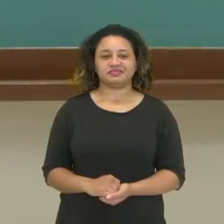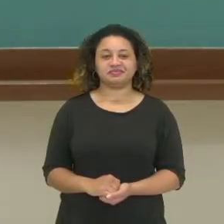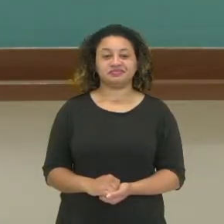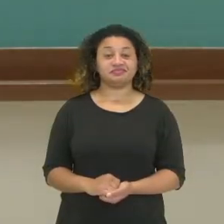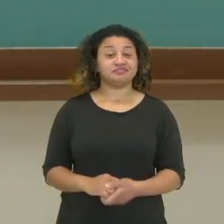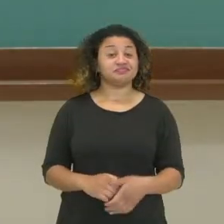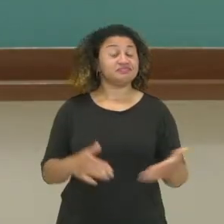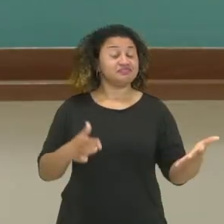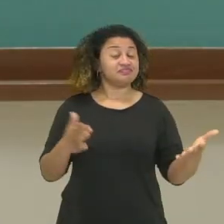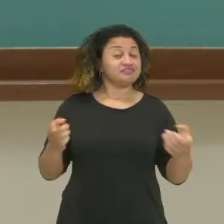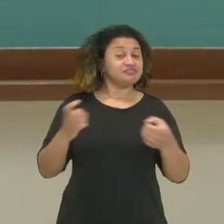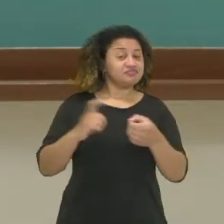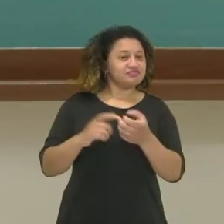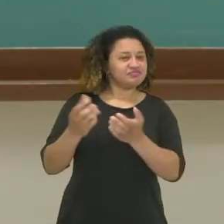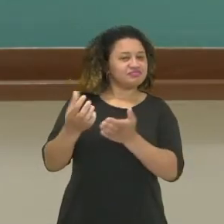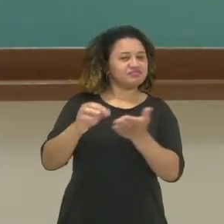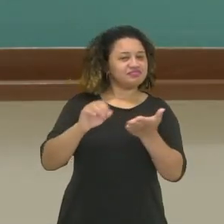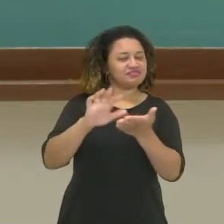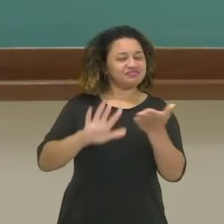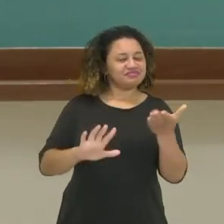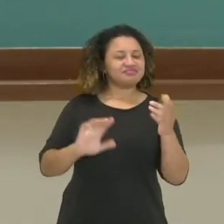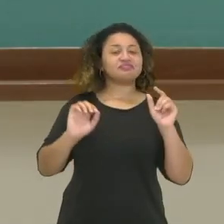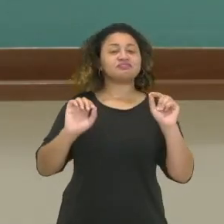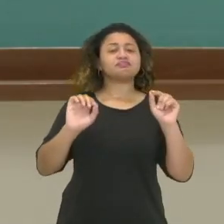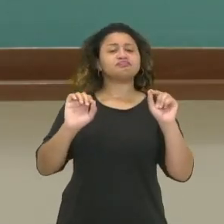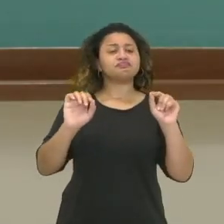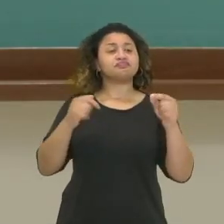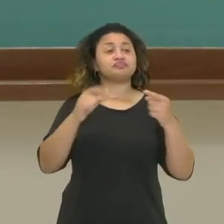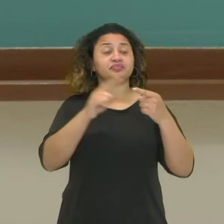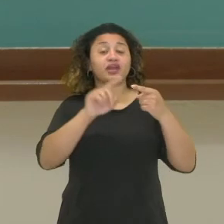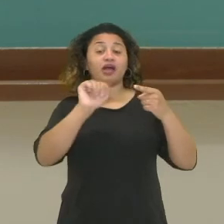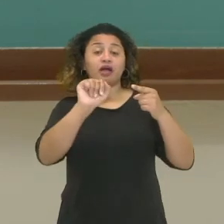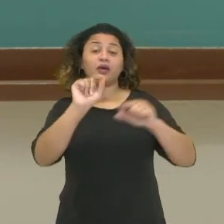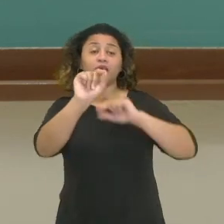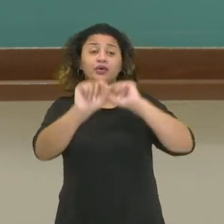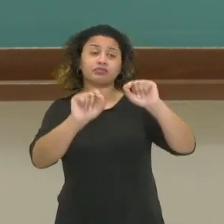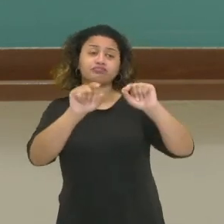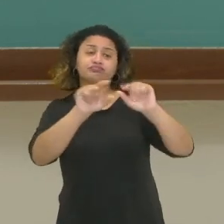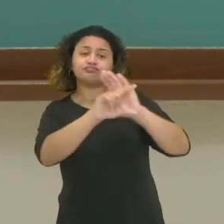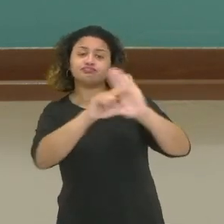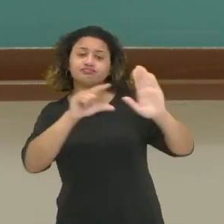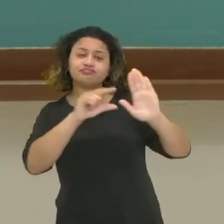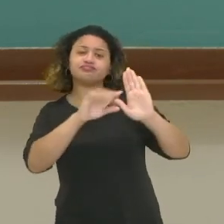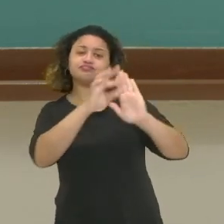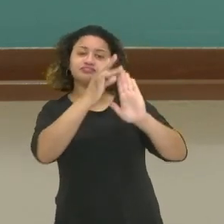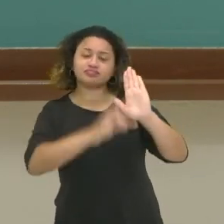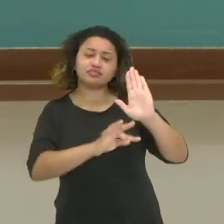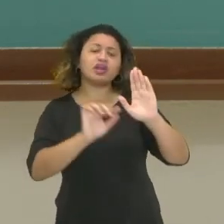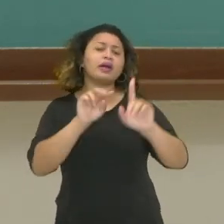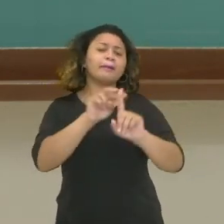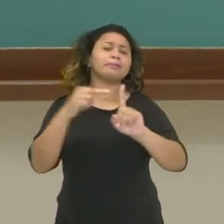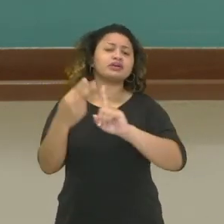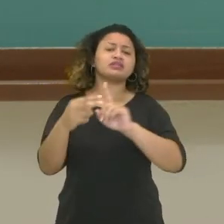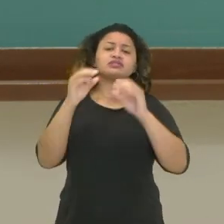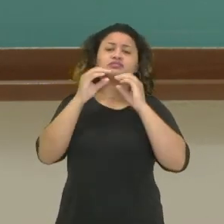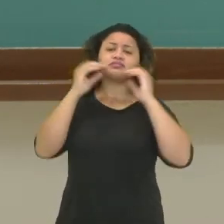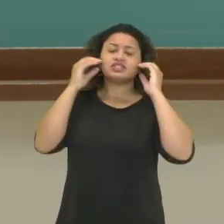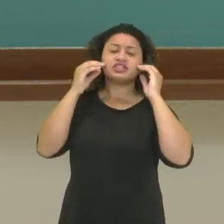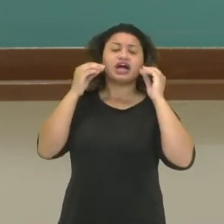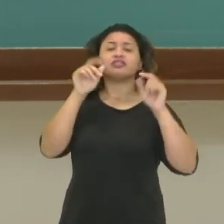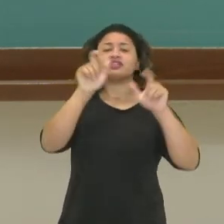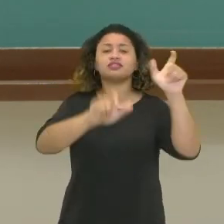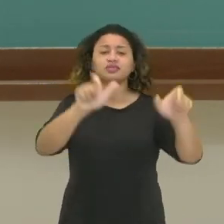Voltei, olha só que legal. De acordo com essa passagem da obra, qual que é a visão do Machado sobre as pessoas e a sociedade?